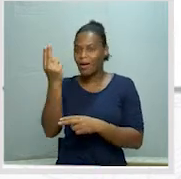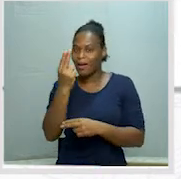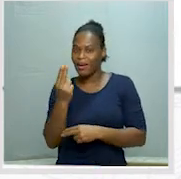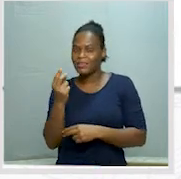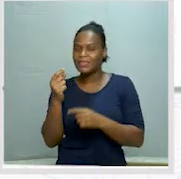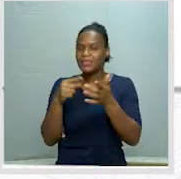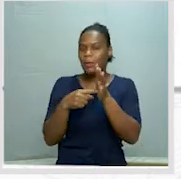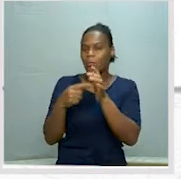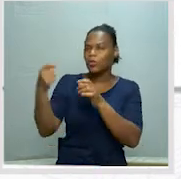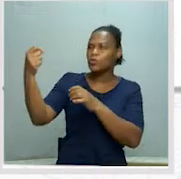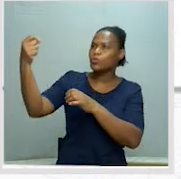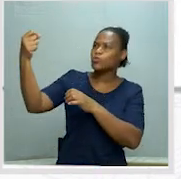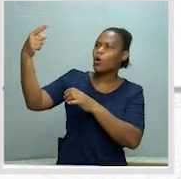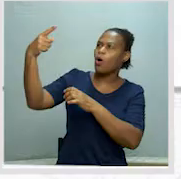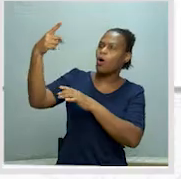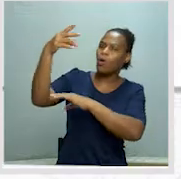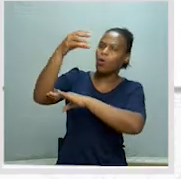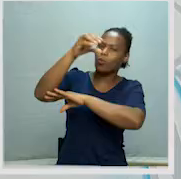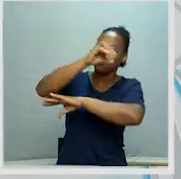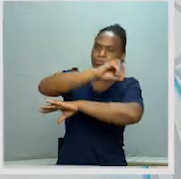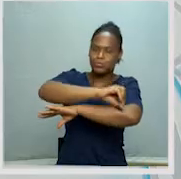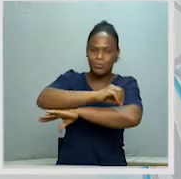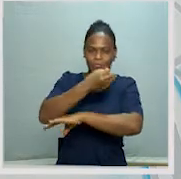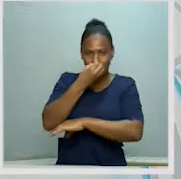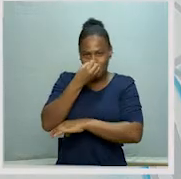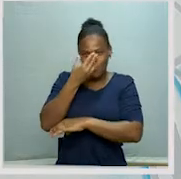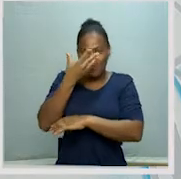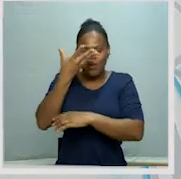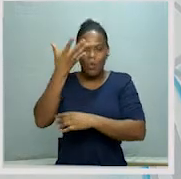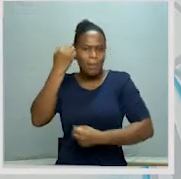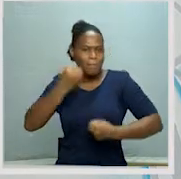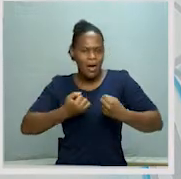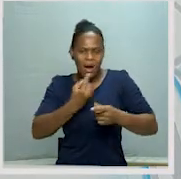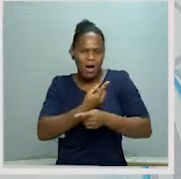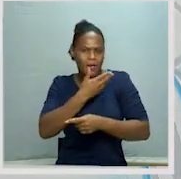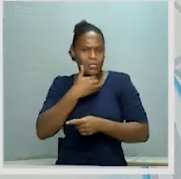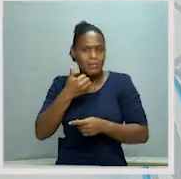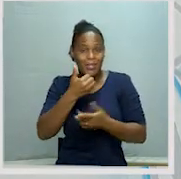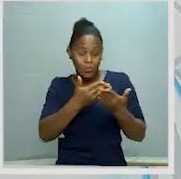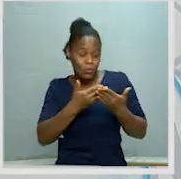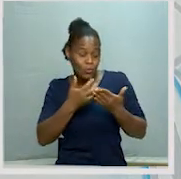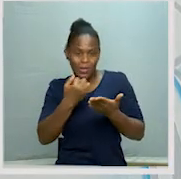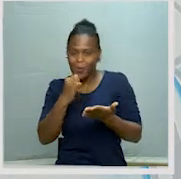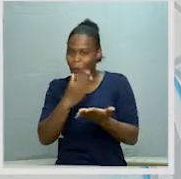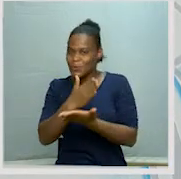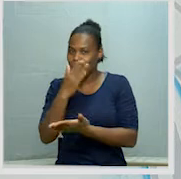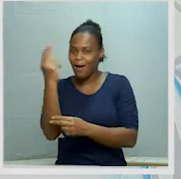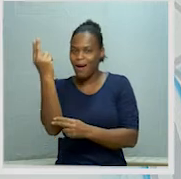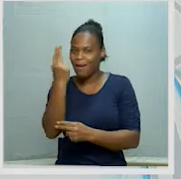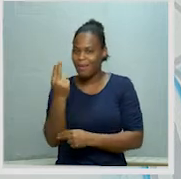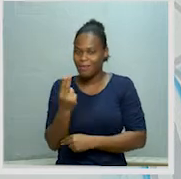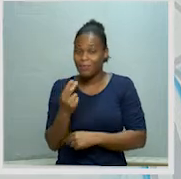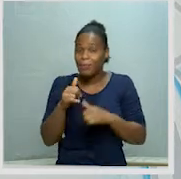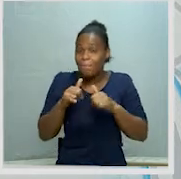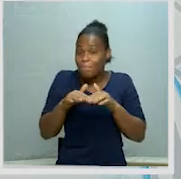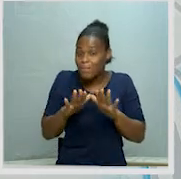sol, flores, seres humanos e máquinas. Ou seja, a estética hoje estuda não só a arte,